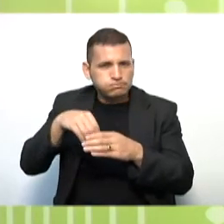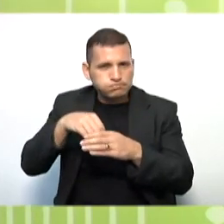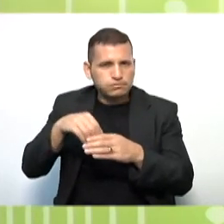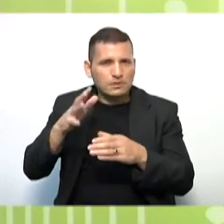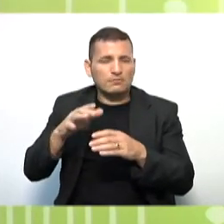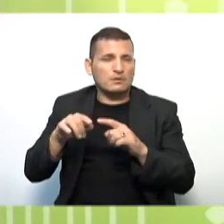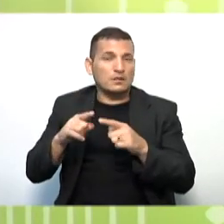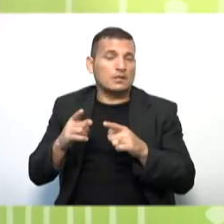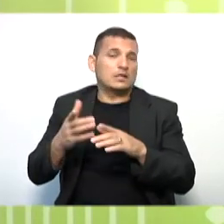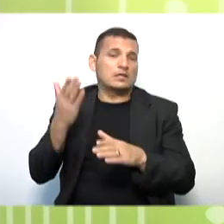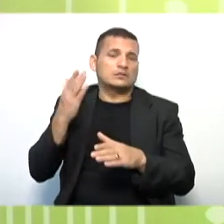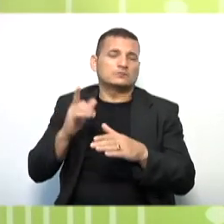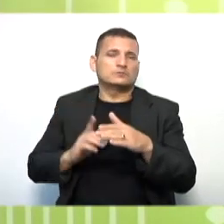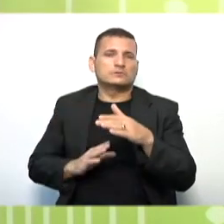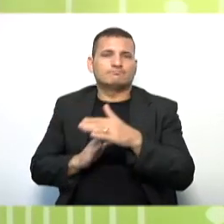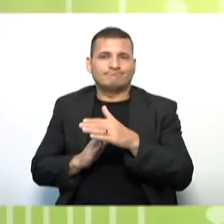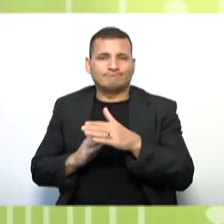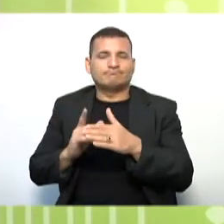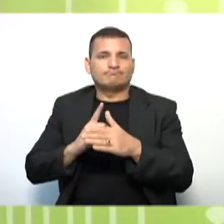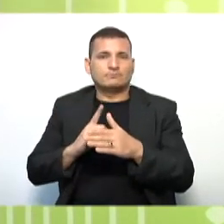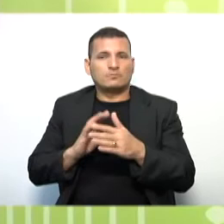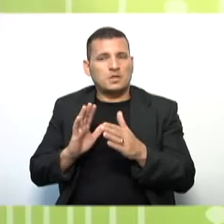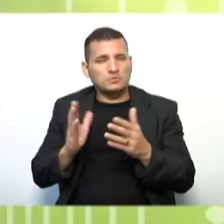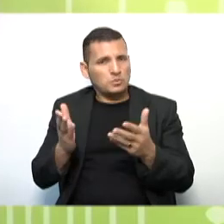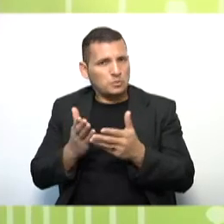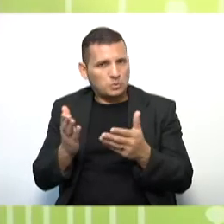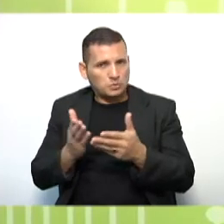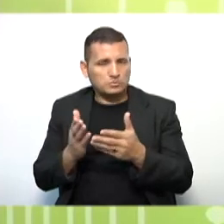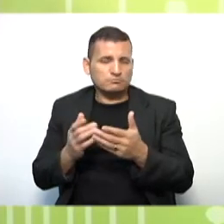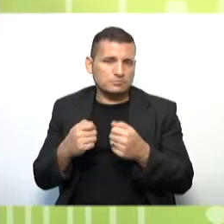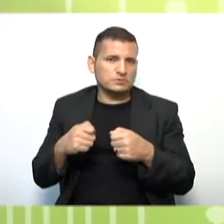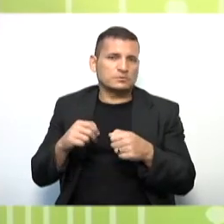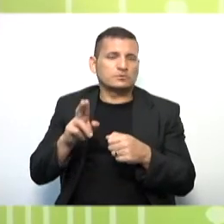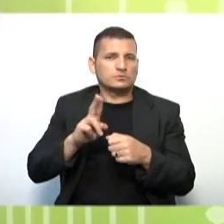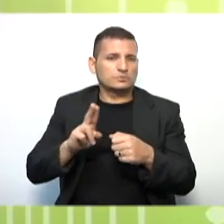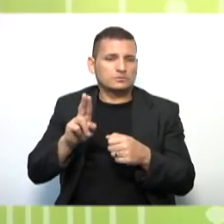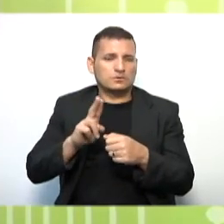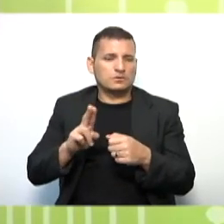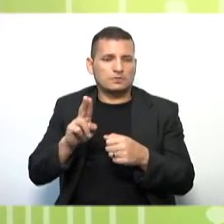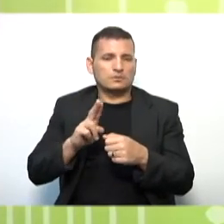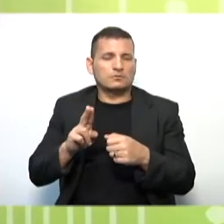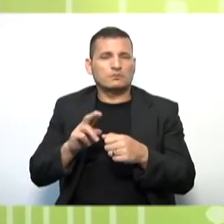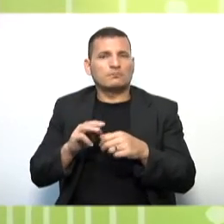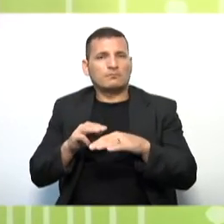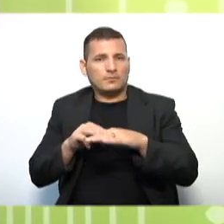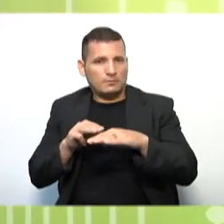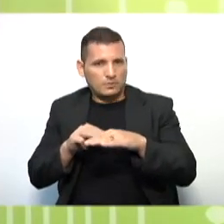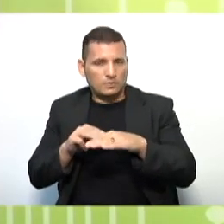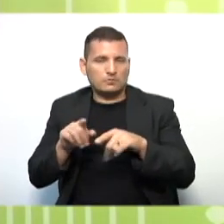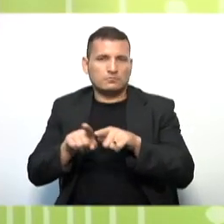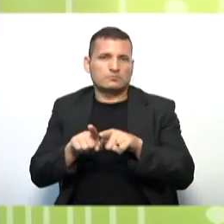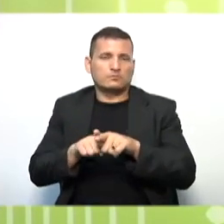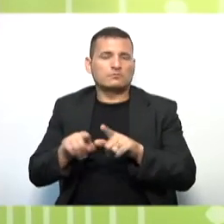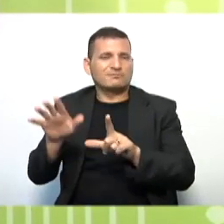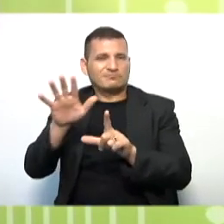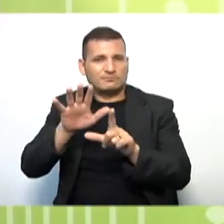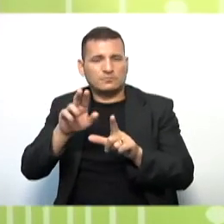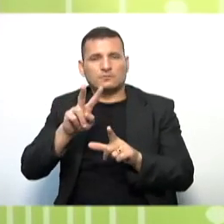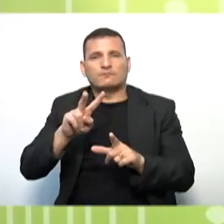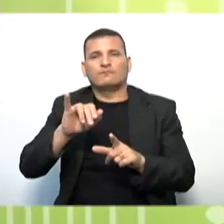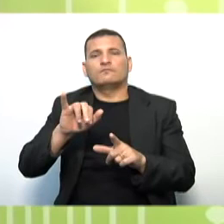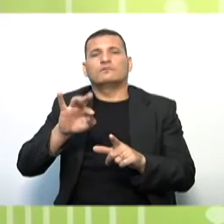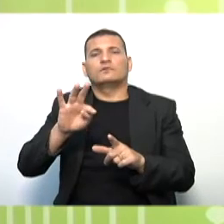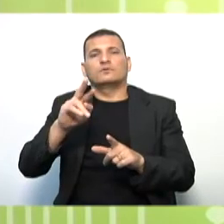mais limitado, né? Mas isso não quer dizer que hoje em dia a gente não deva usar a memória virtual. E assim sendo,